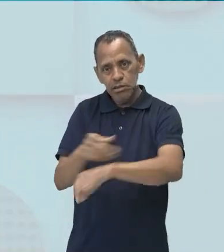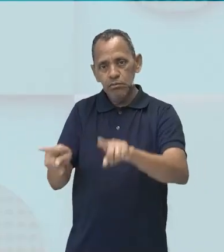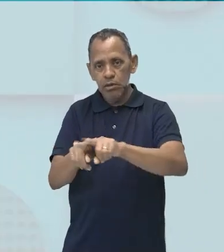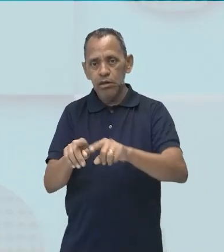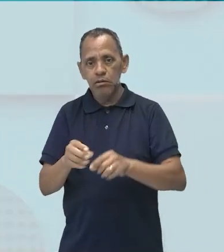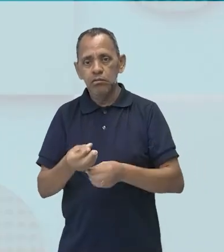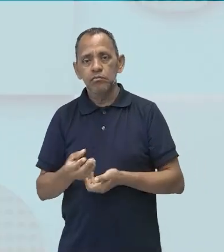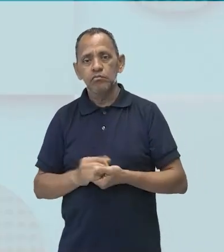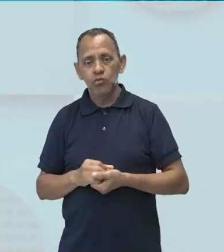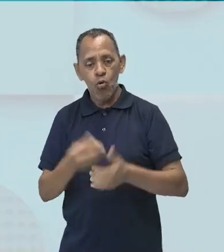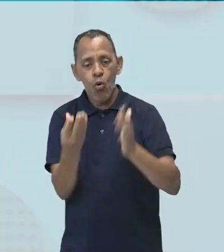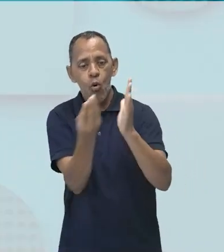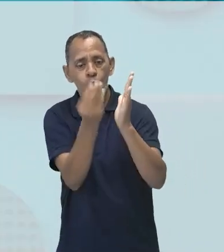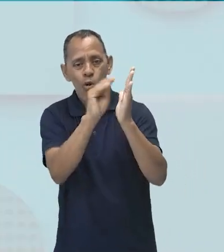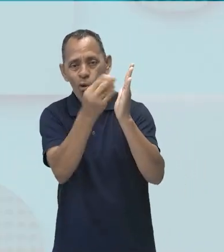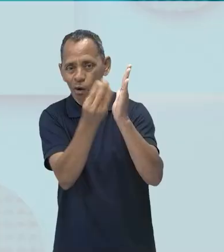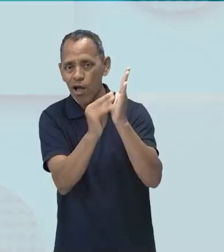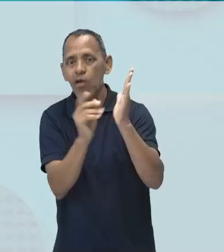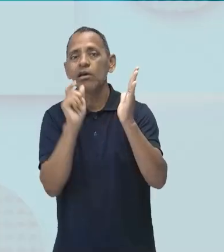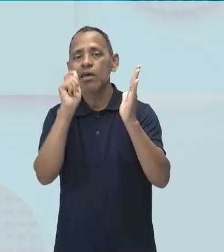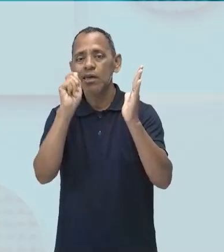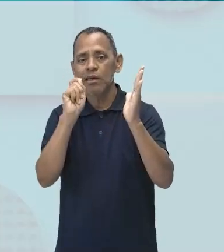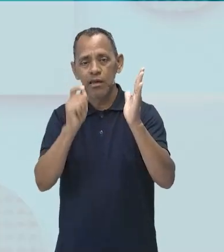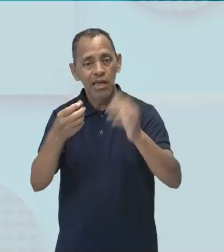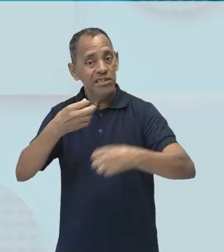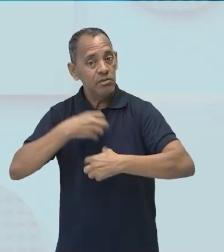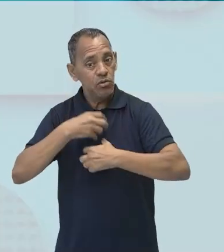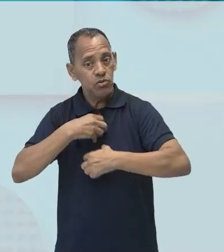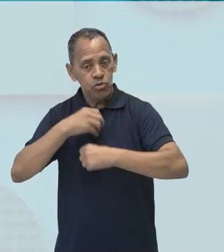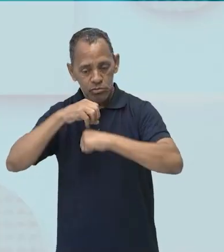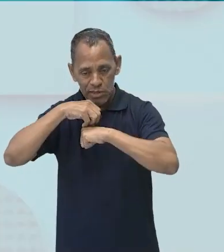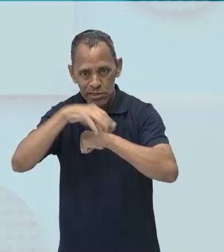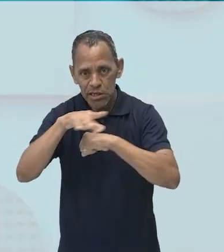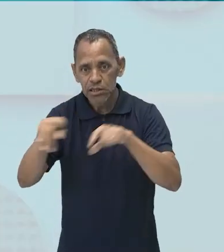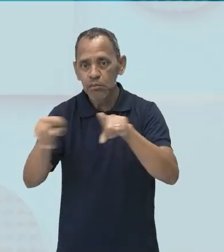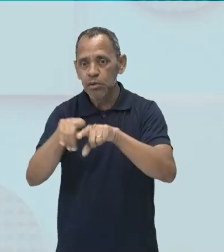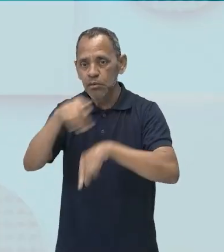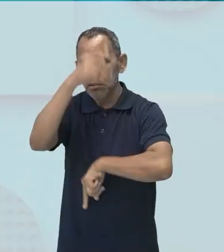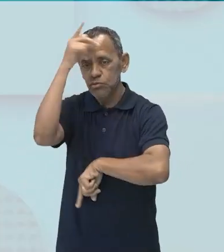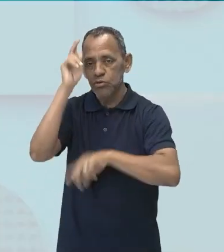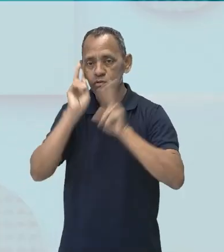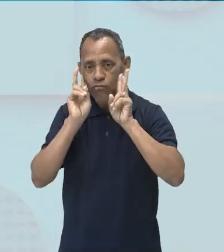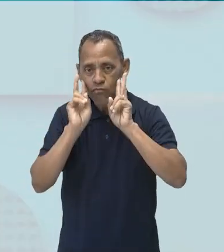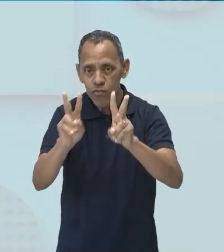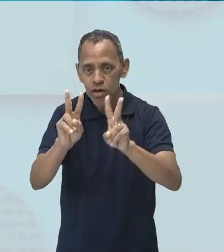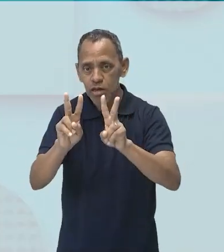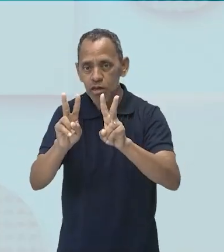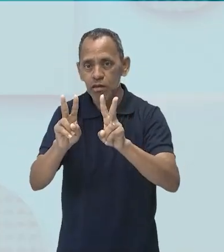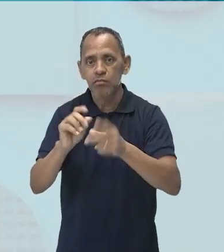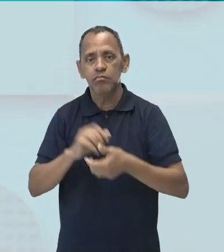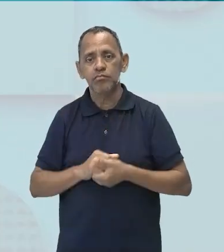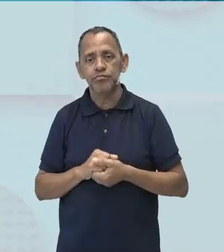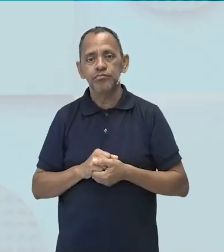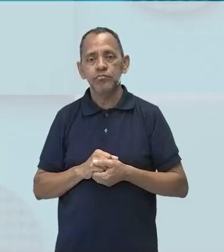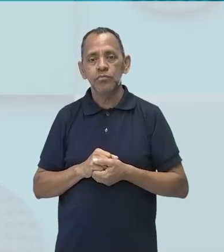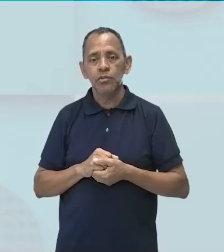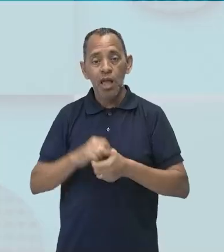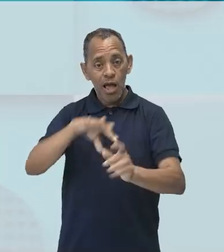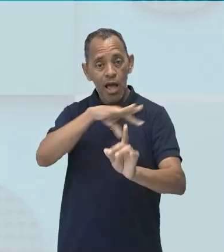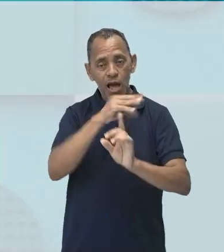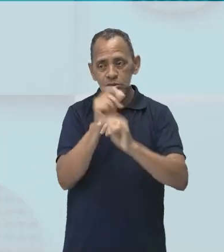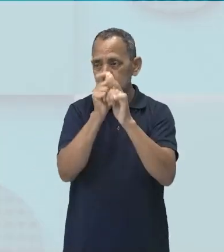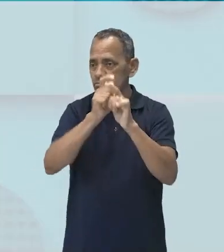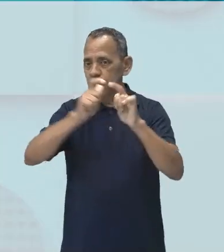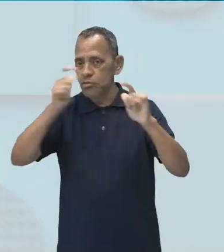as emoções, e isso é passado também para o espectador. Então, a arte ela é tão